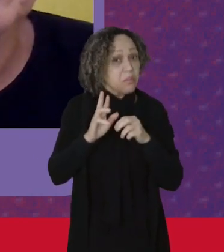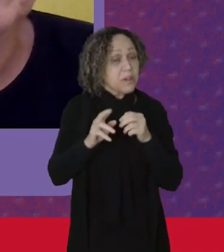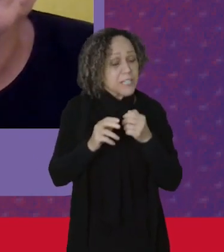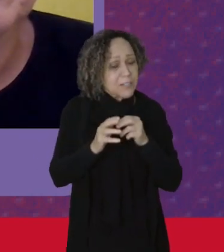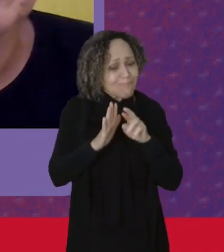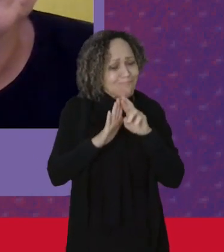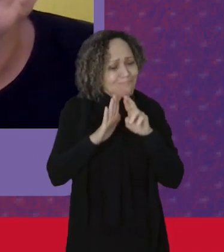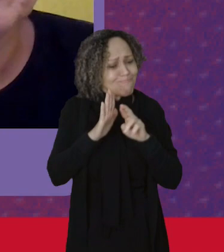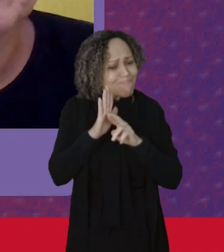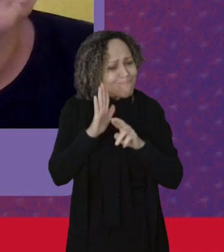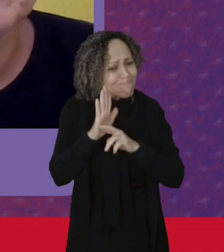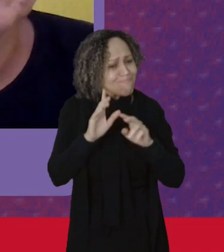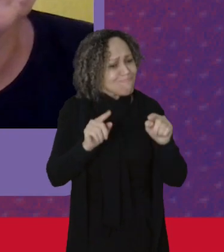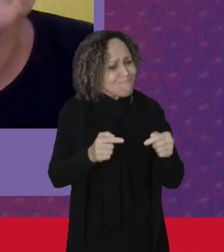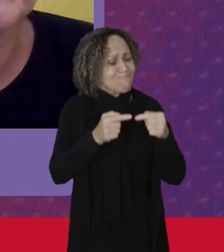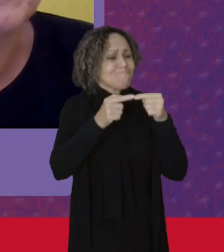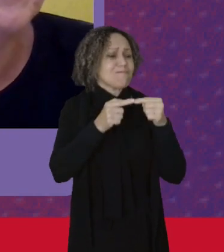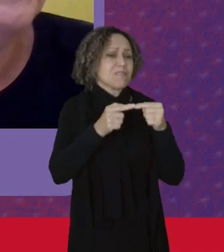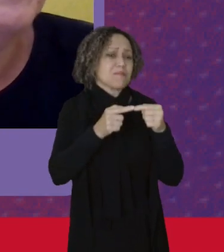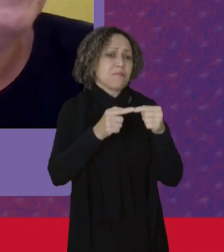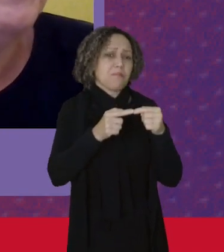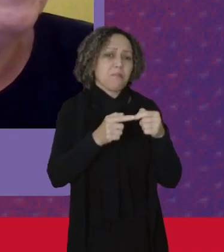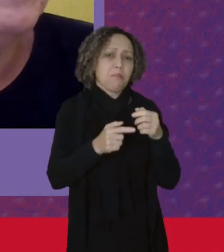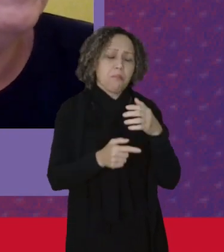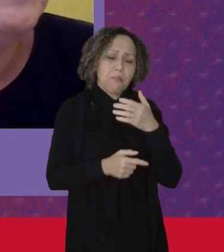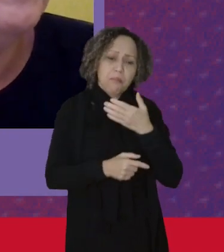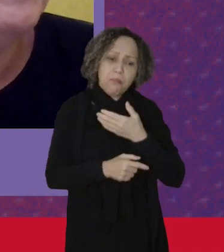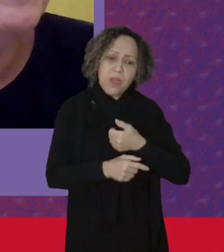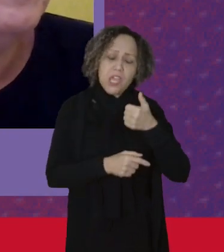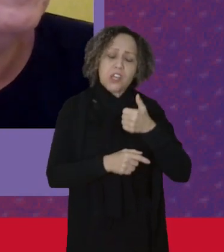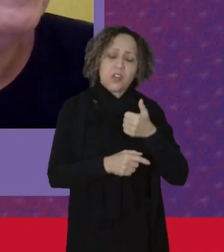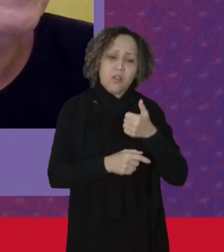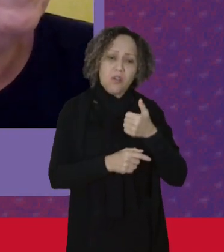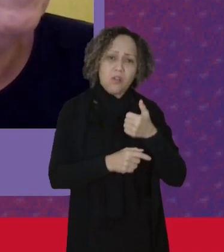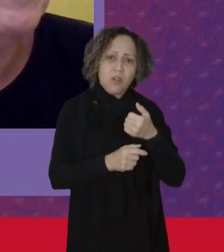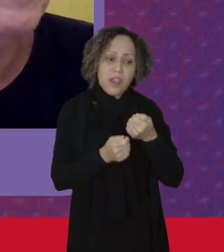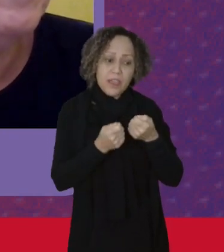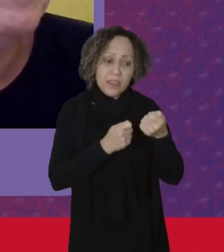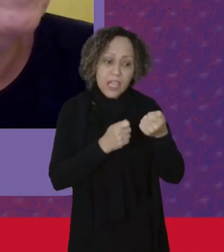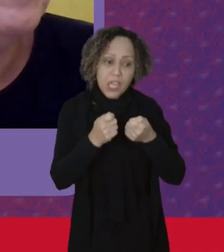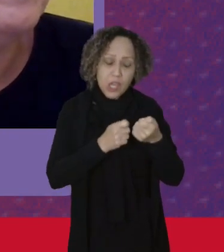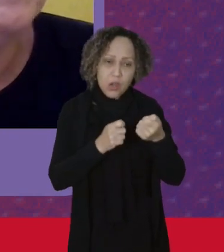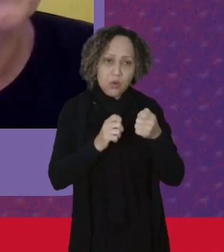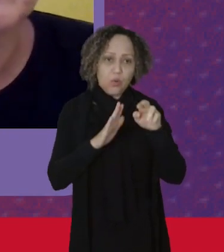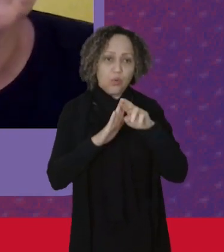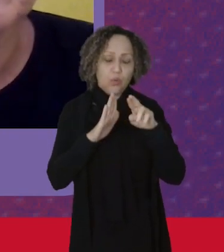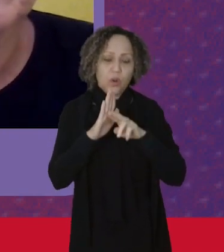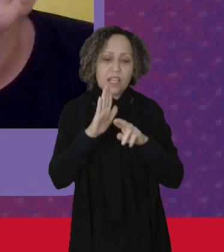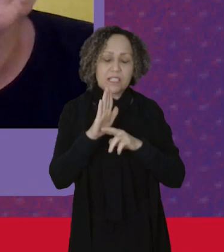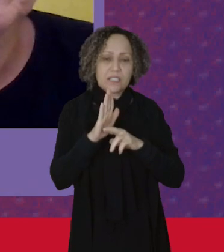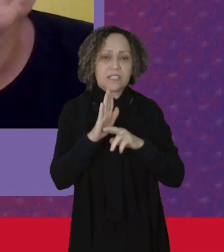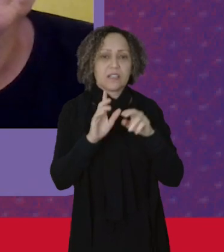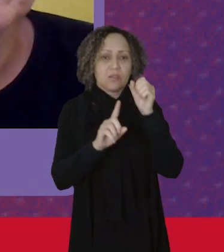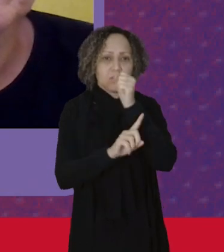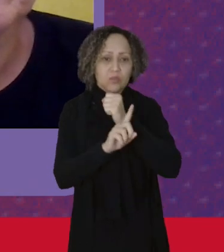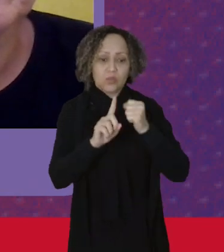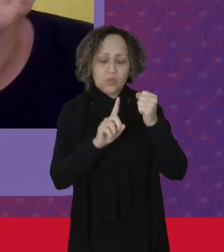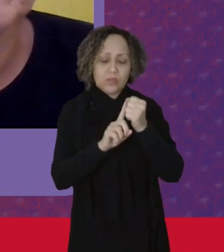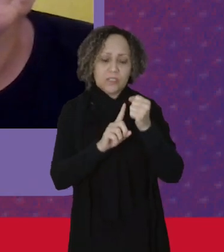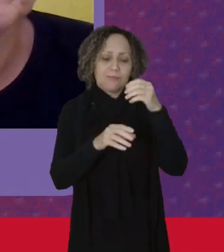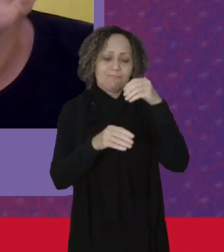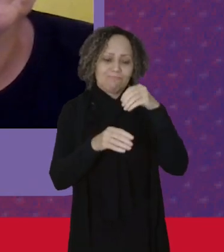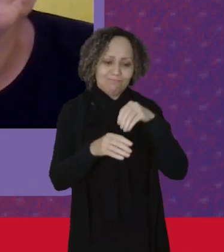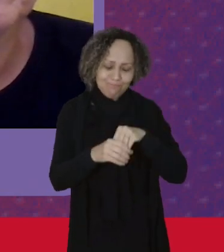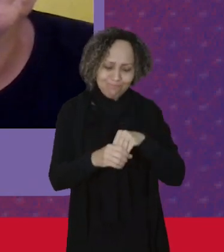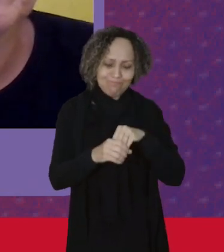da participação social, do controle social, porque não era em muitos espaços efetivado.